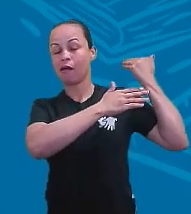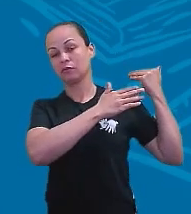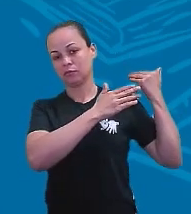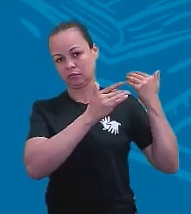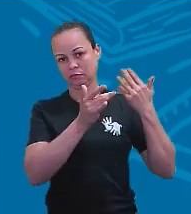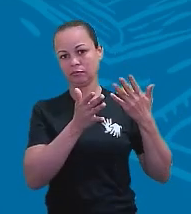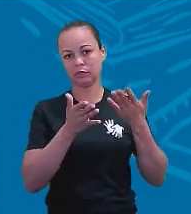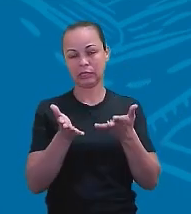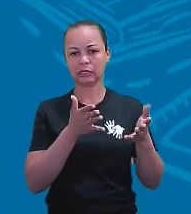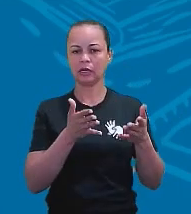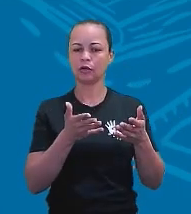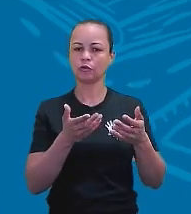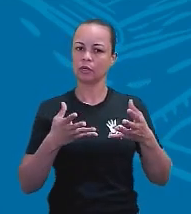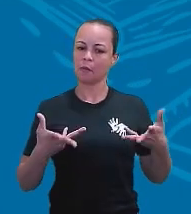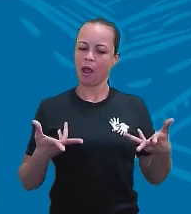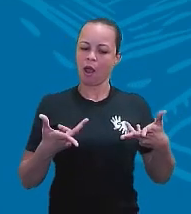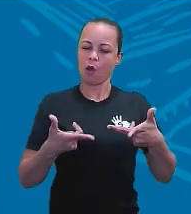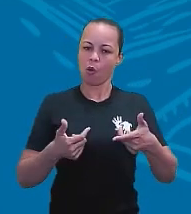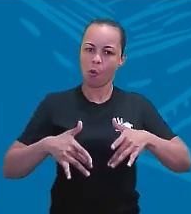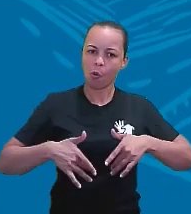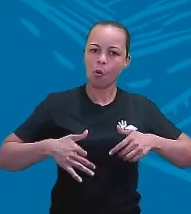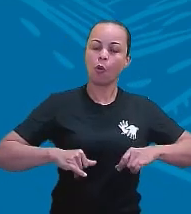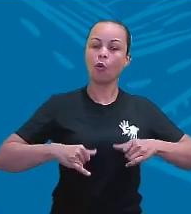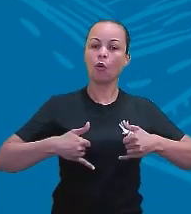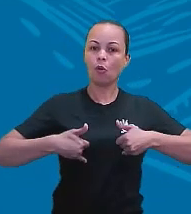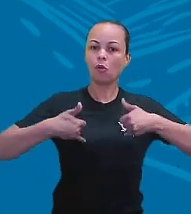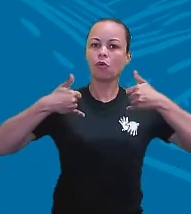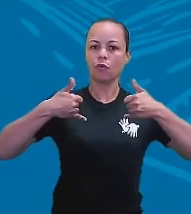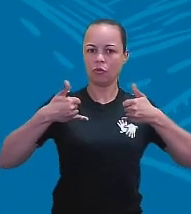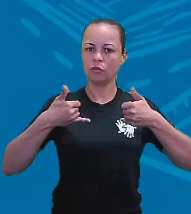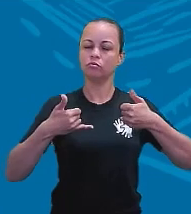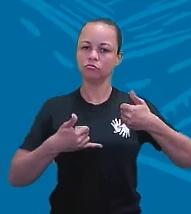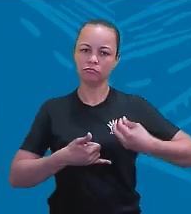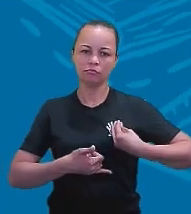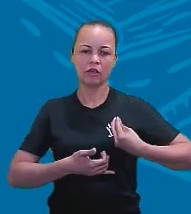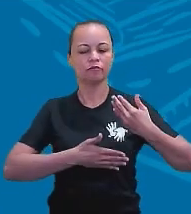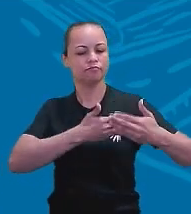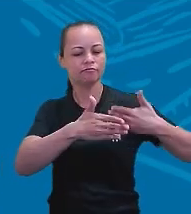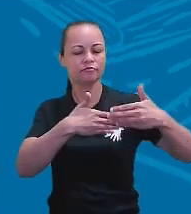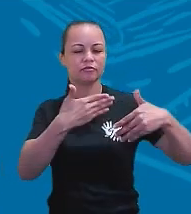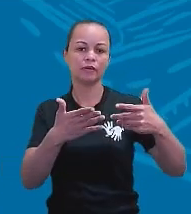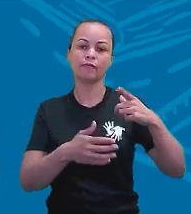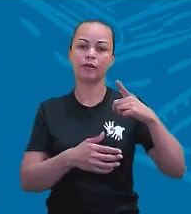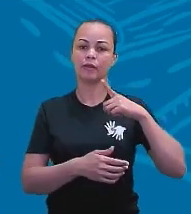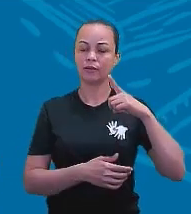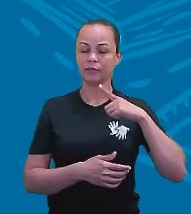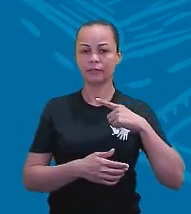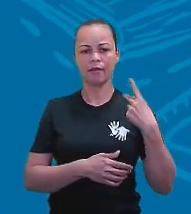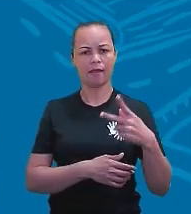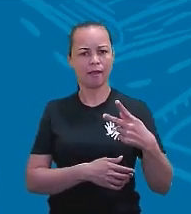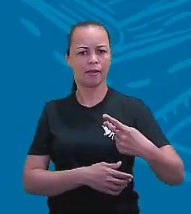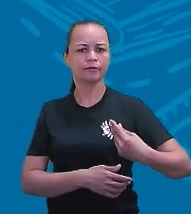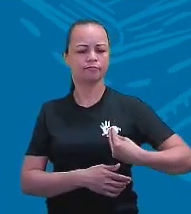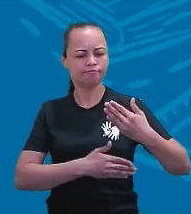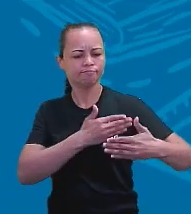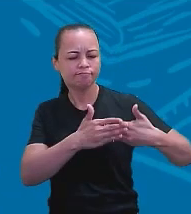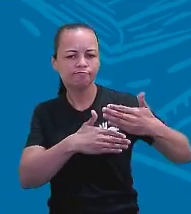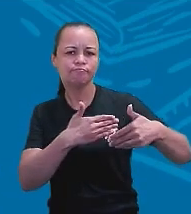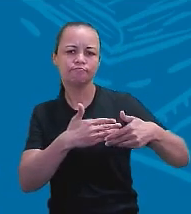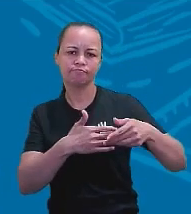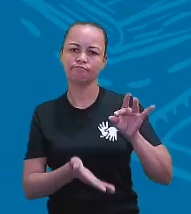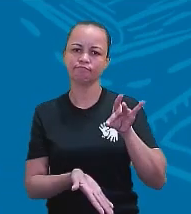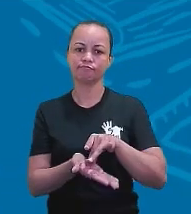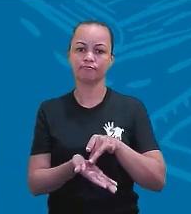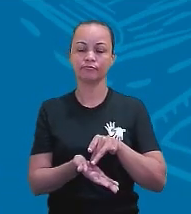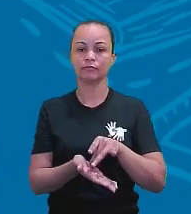a gente tem o maior orgulho em vivenciar e a gente precisa ter essa vivência realmente. E claro, como eu